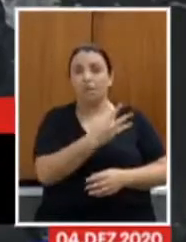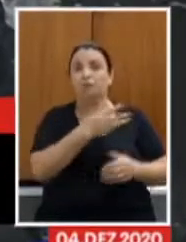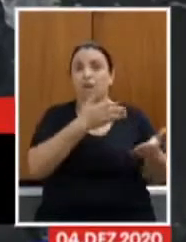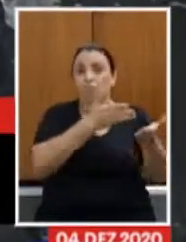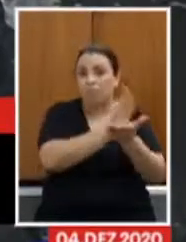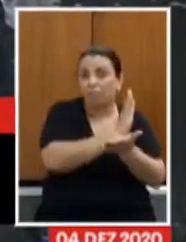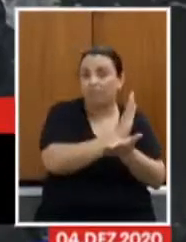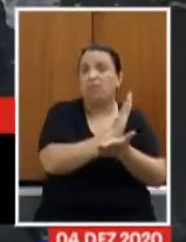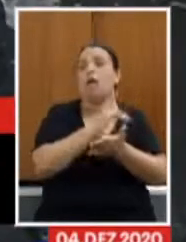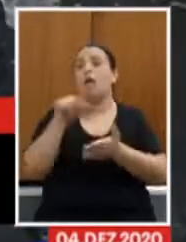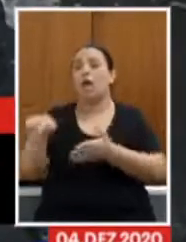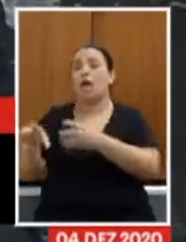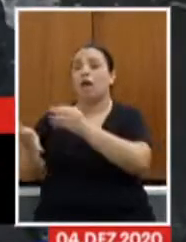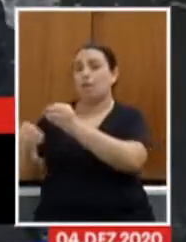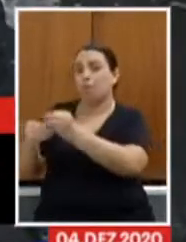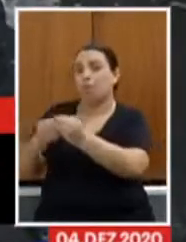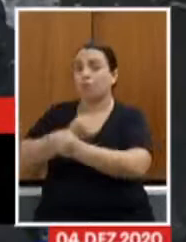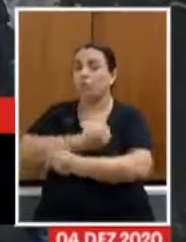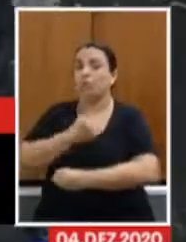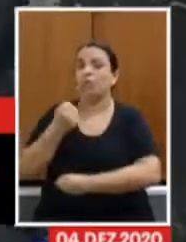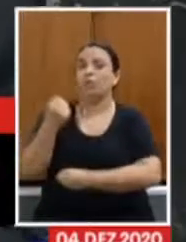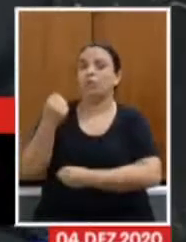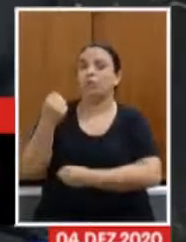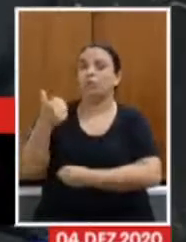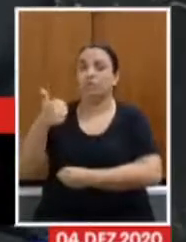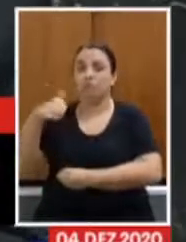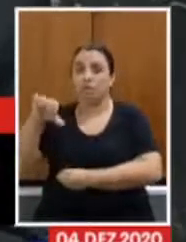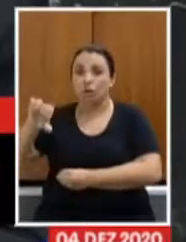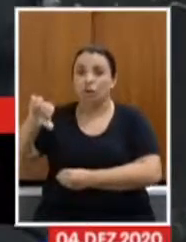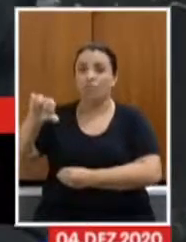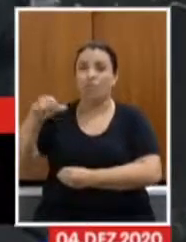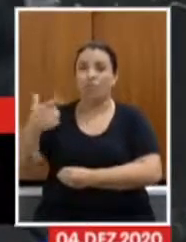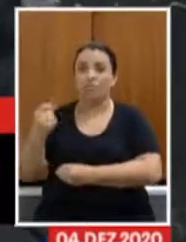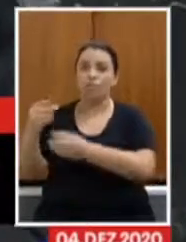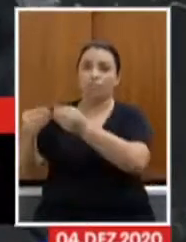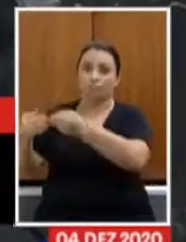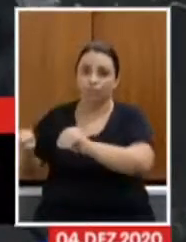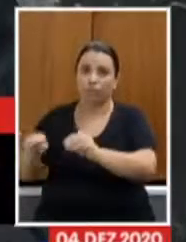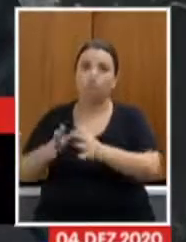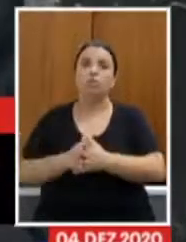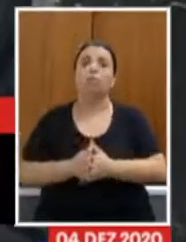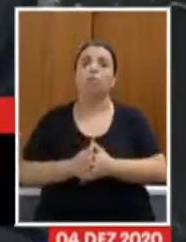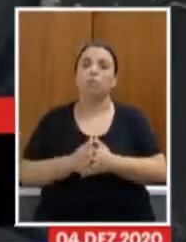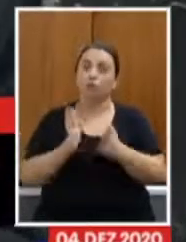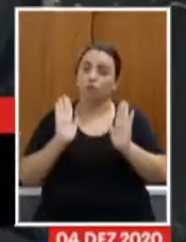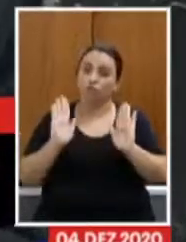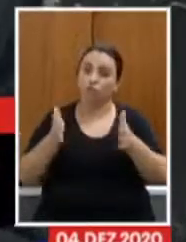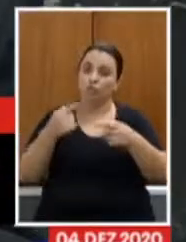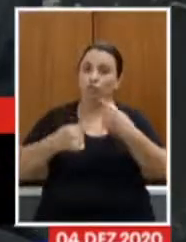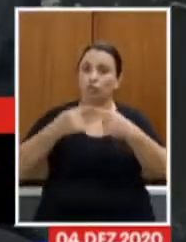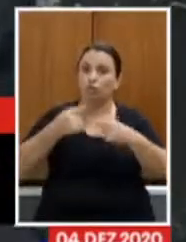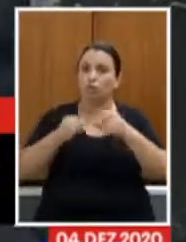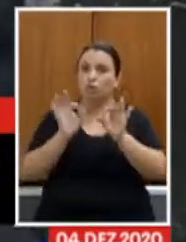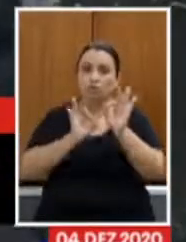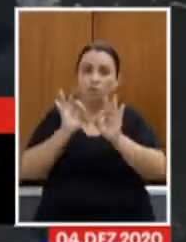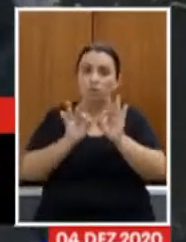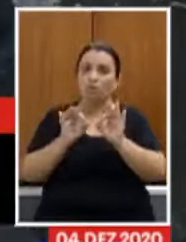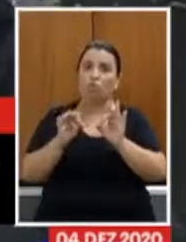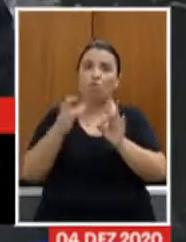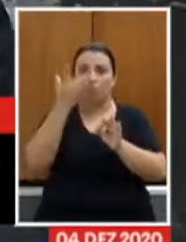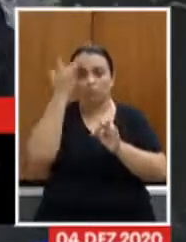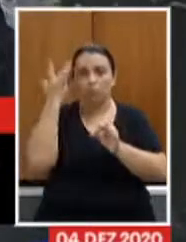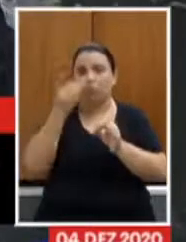prejudicadas, respectivamente, as emendas números 19 e 20. Em discussão o projeto, não há oradores